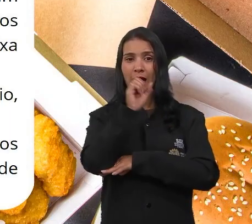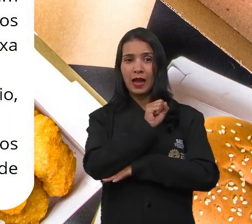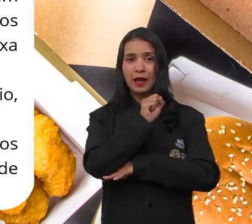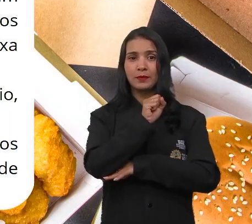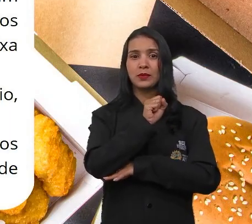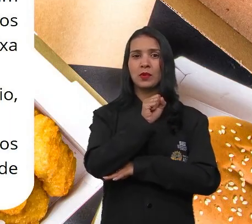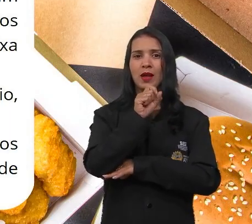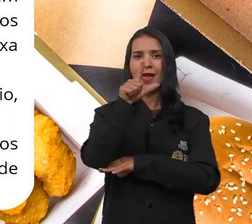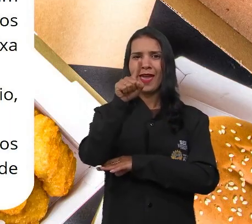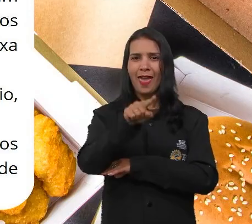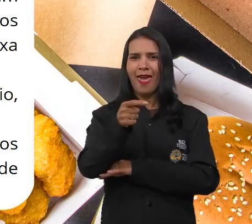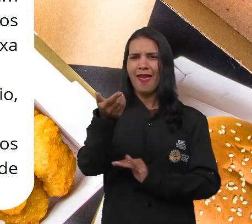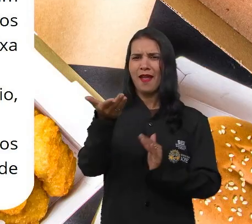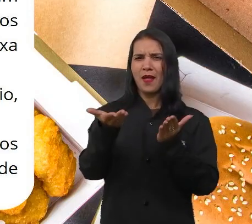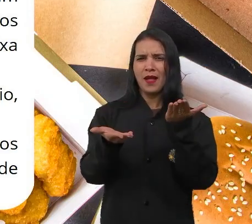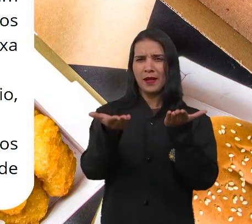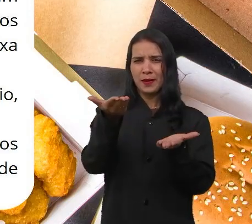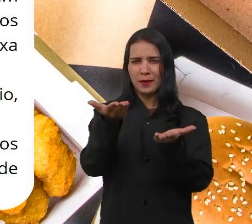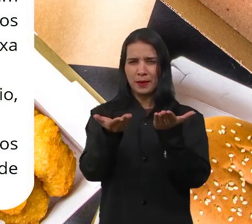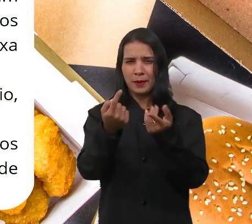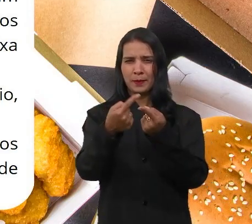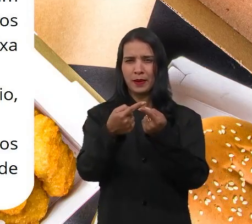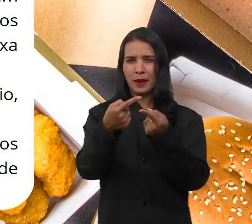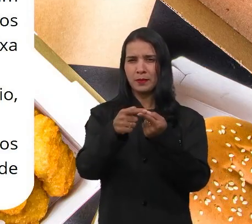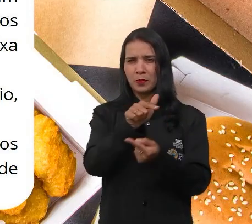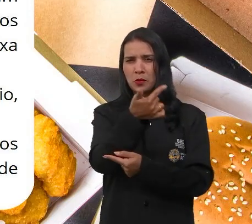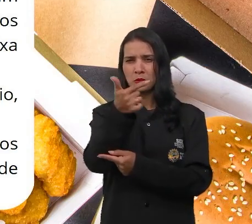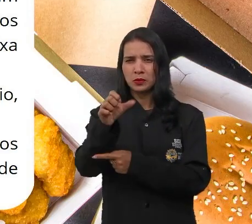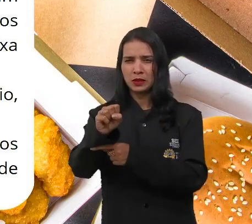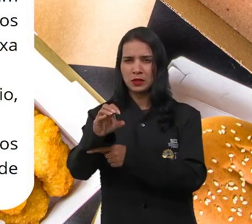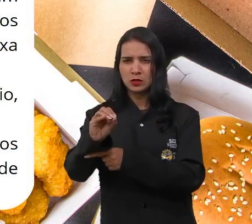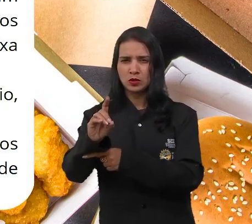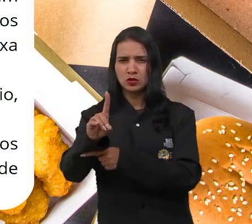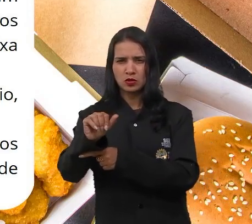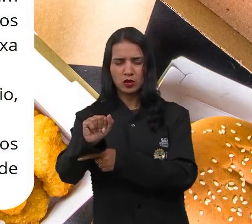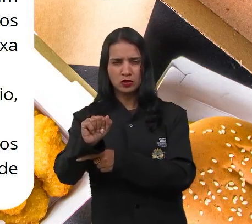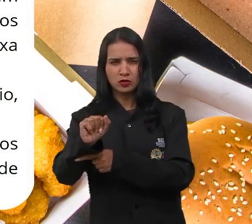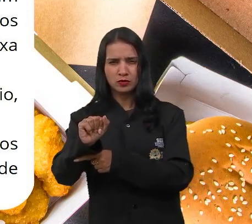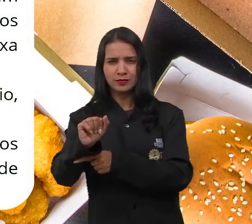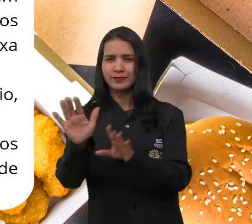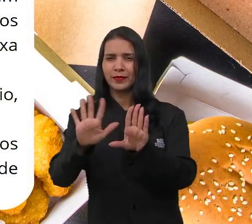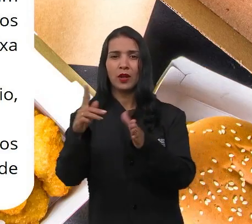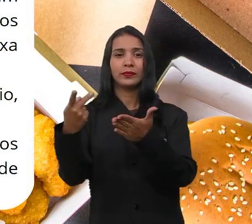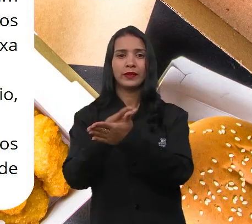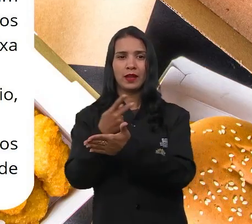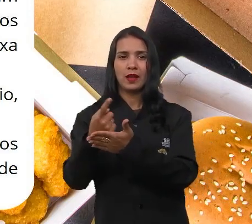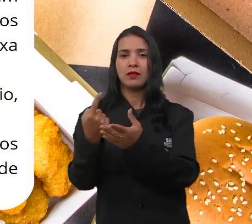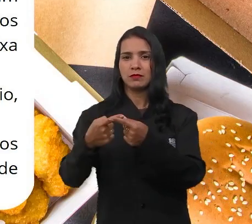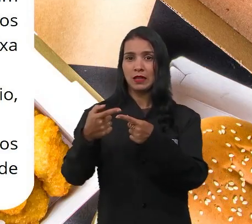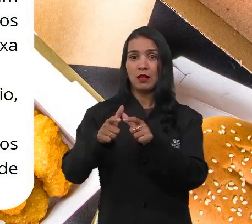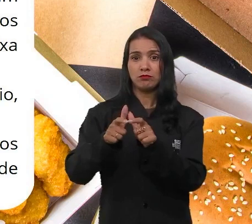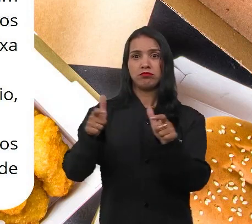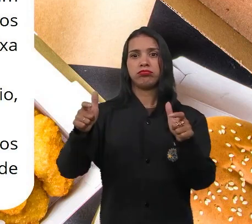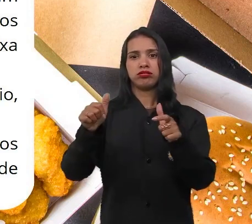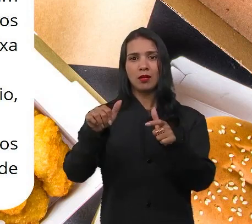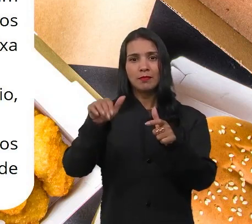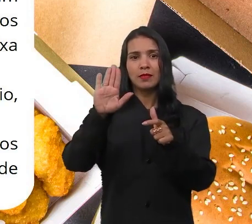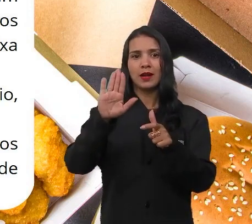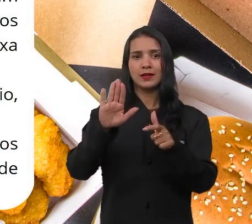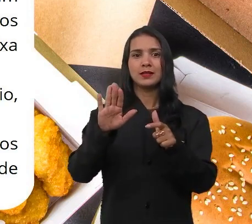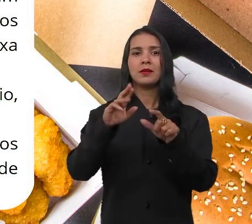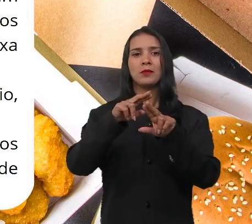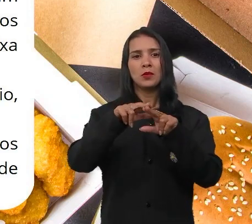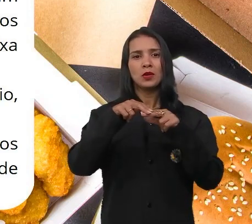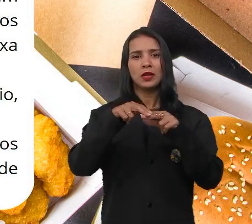gente, pelo contrário, né? Tem um alto sódio. E ausência de óleos oxidados. Não utiliza realçadores de sabor no